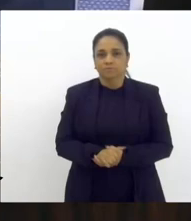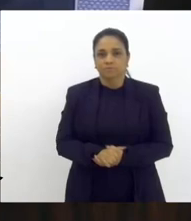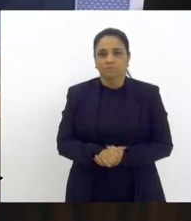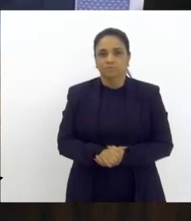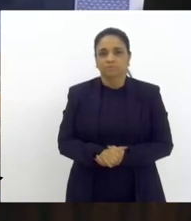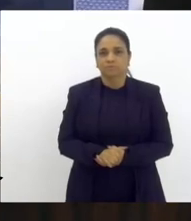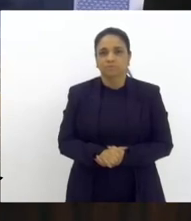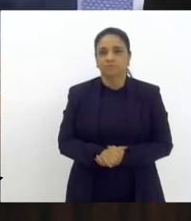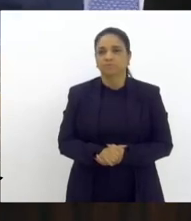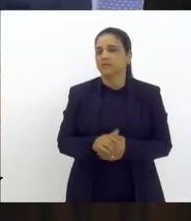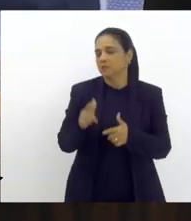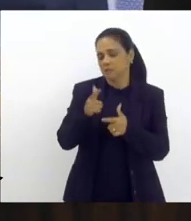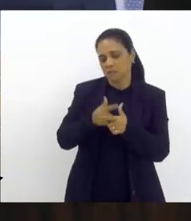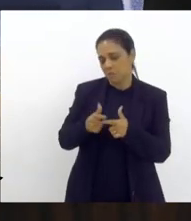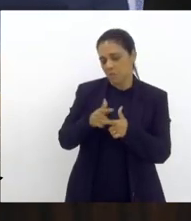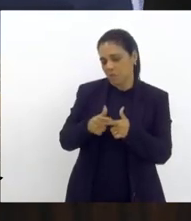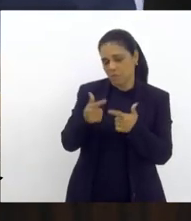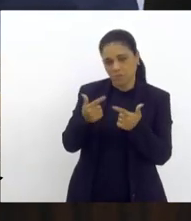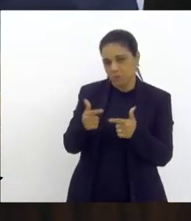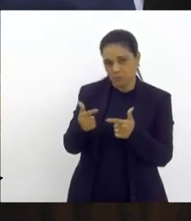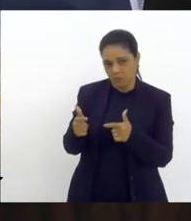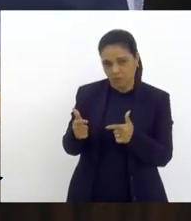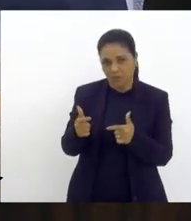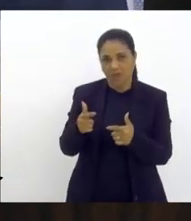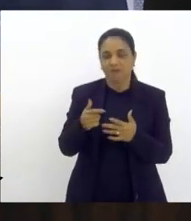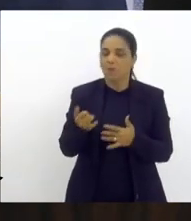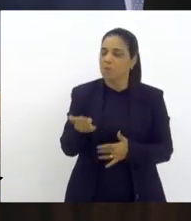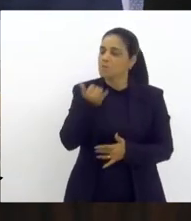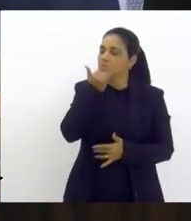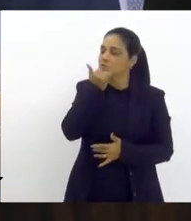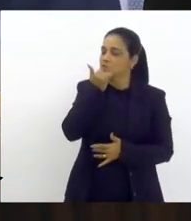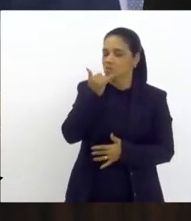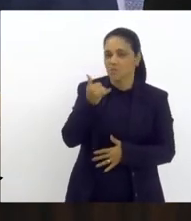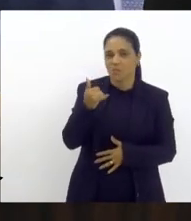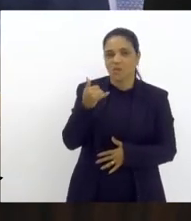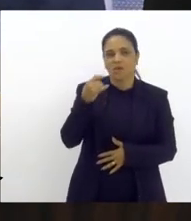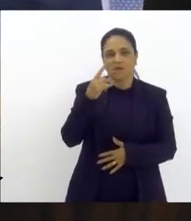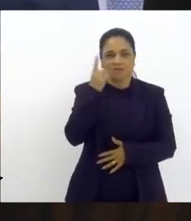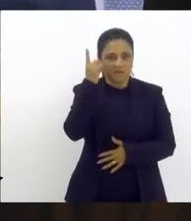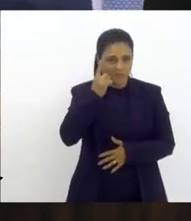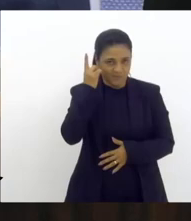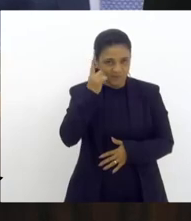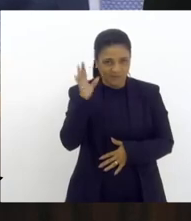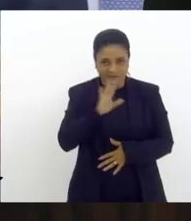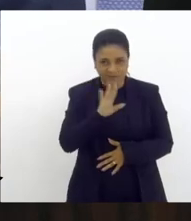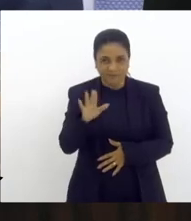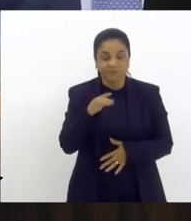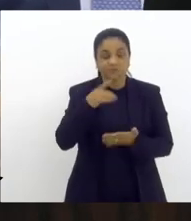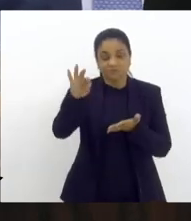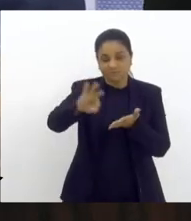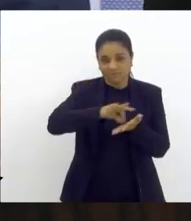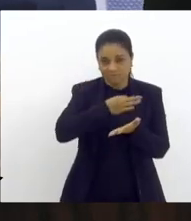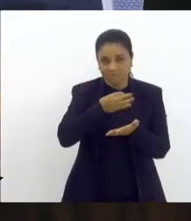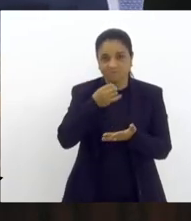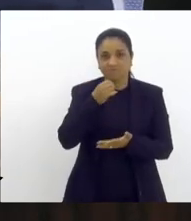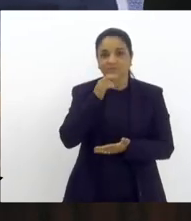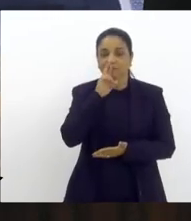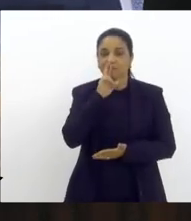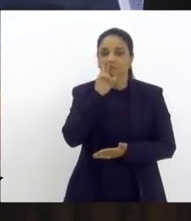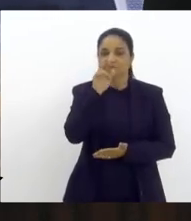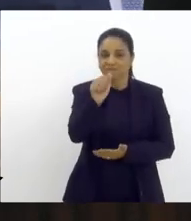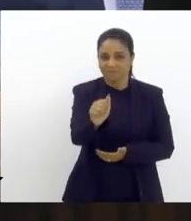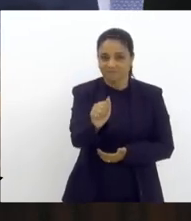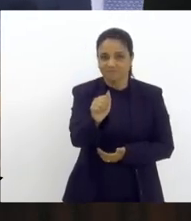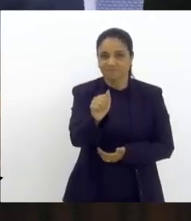não tem problema nenhum eu perdoa a deputada próximo orado escrito é o nome Deputado Rodrigo